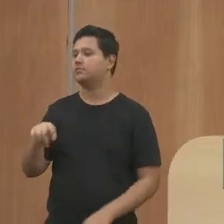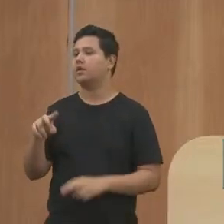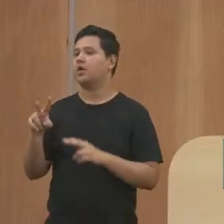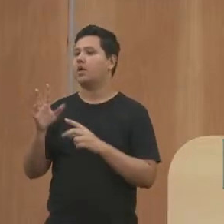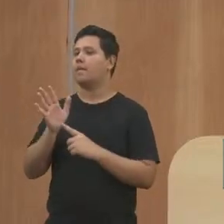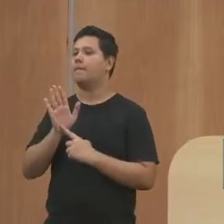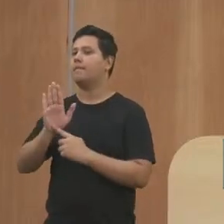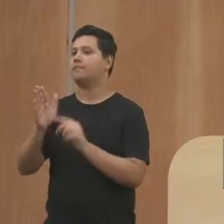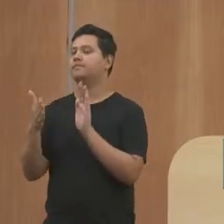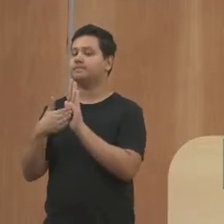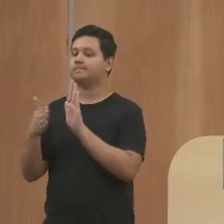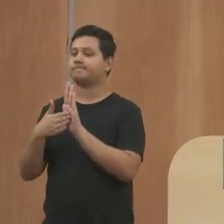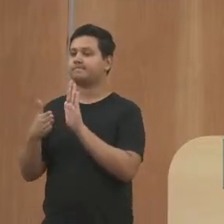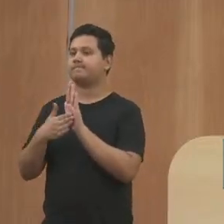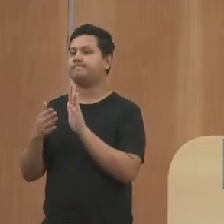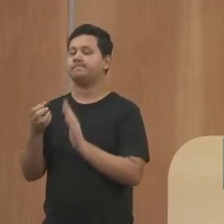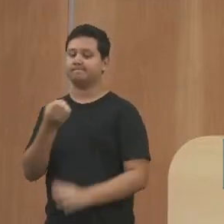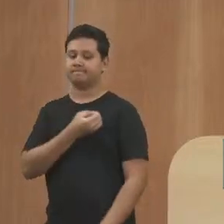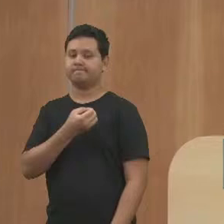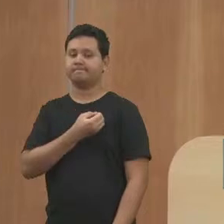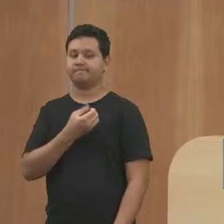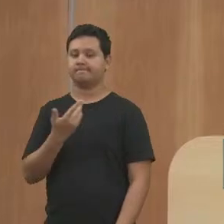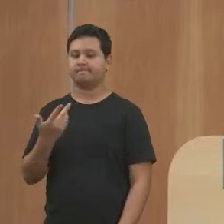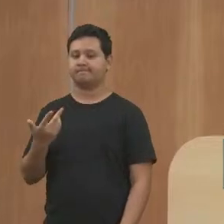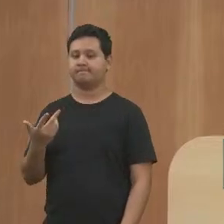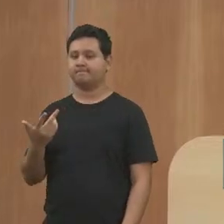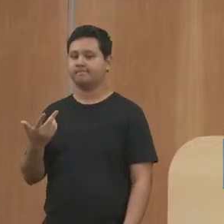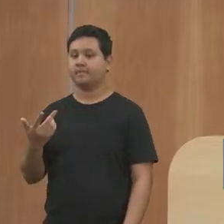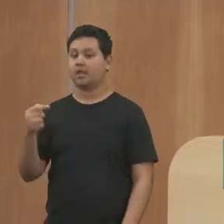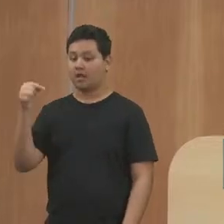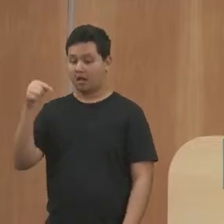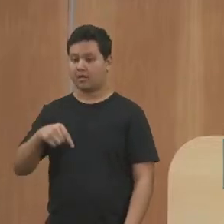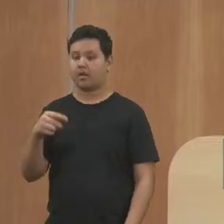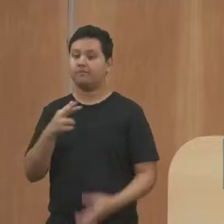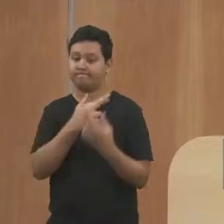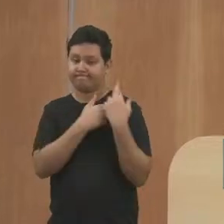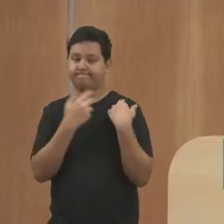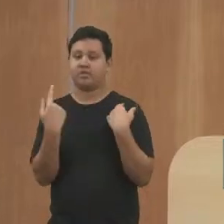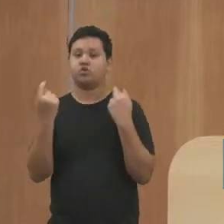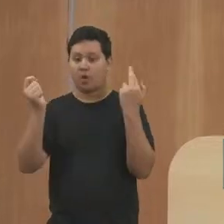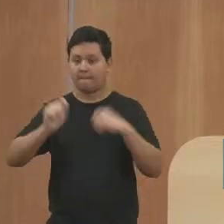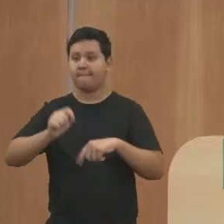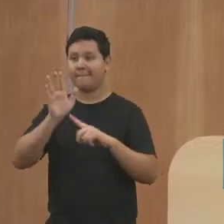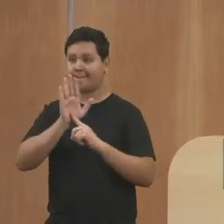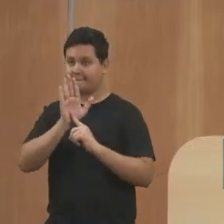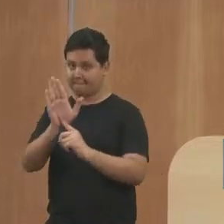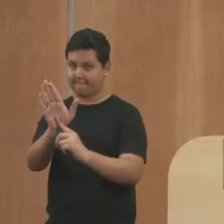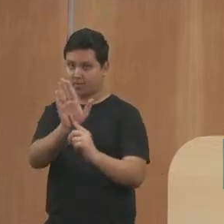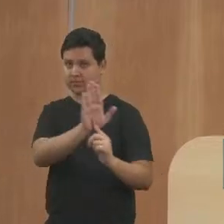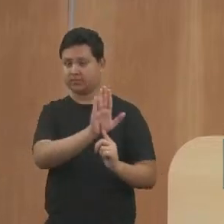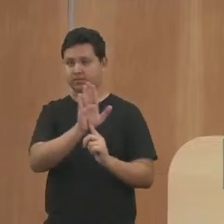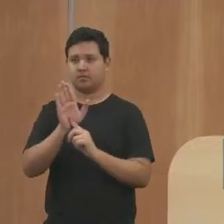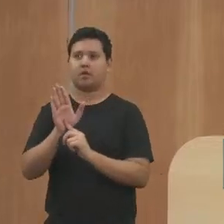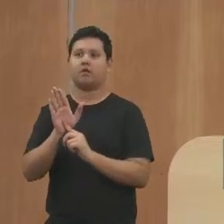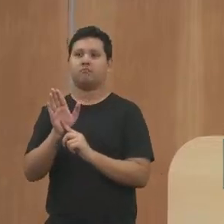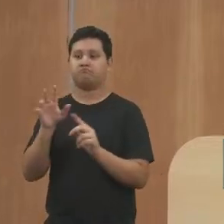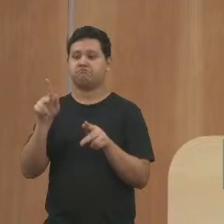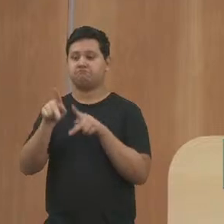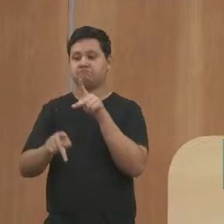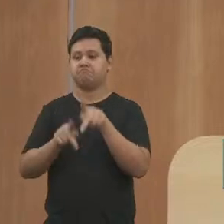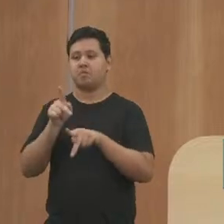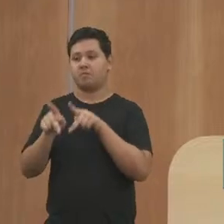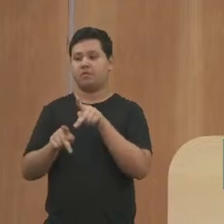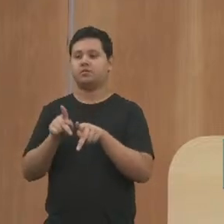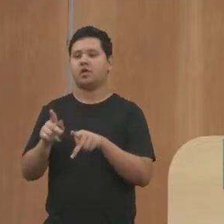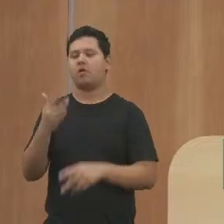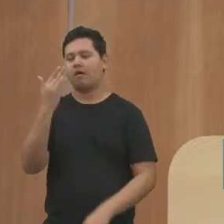transparência a esses números, porque a gente entende que é a casa que a gente deve expor e deve contar com a contribuição de vocês.